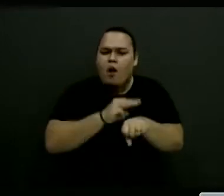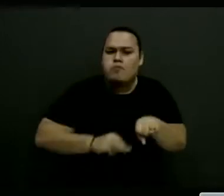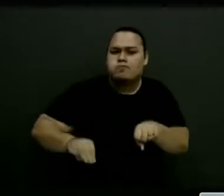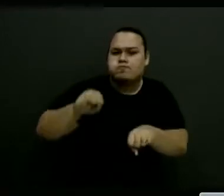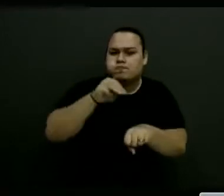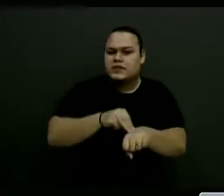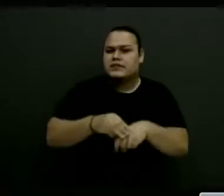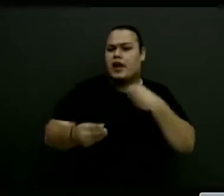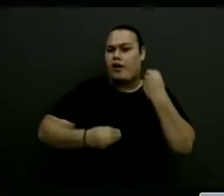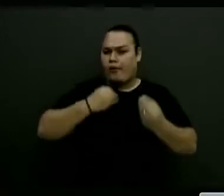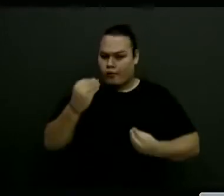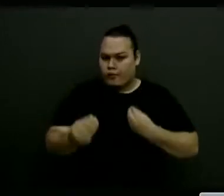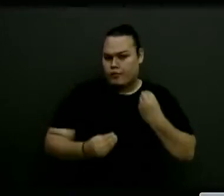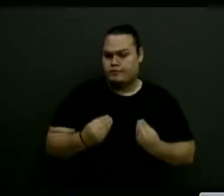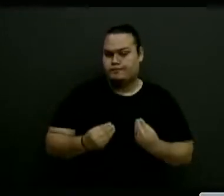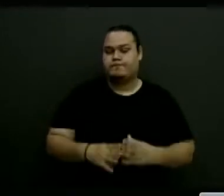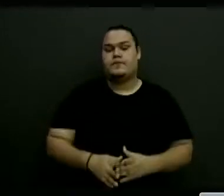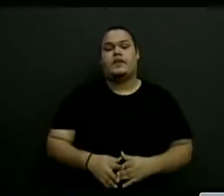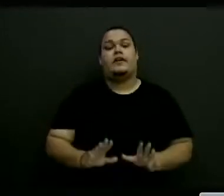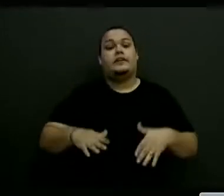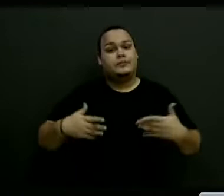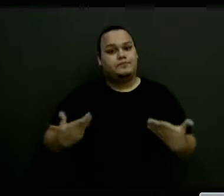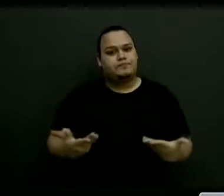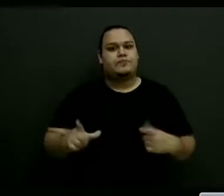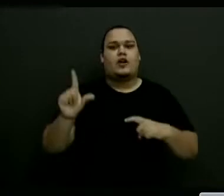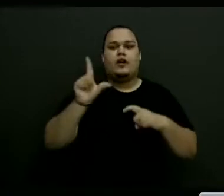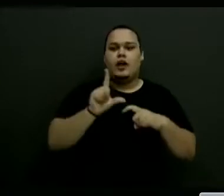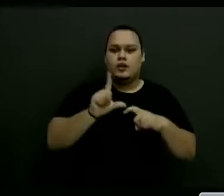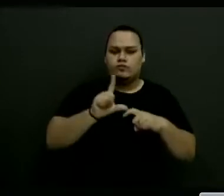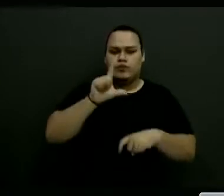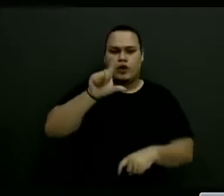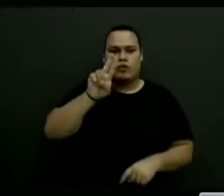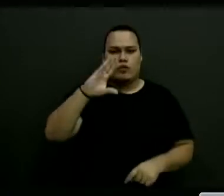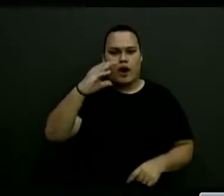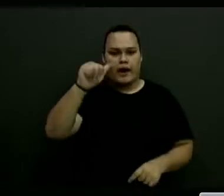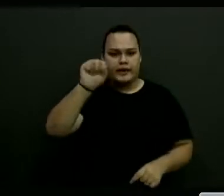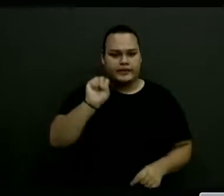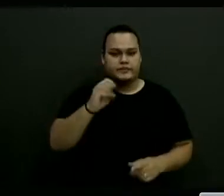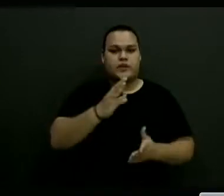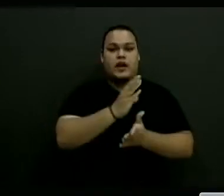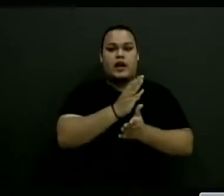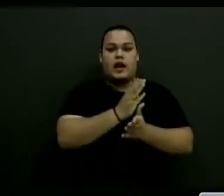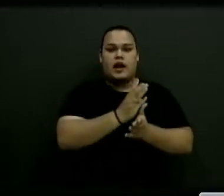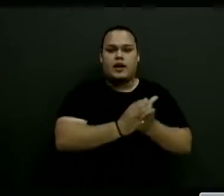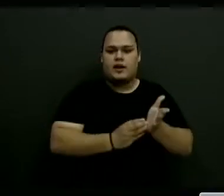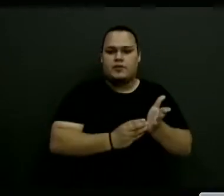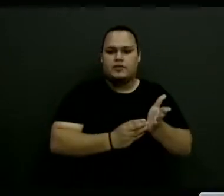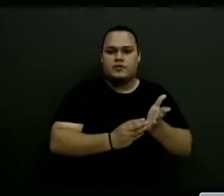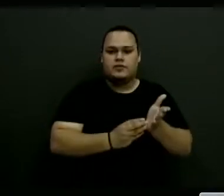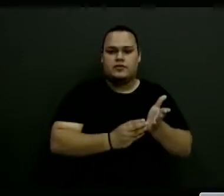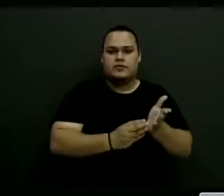O livro de Lucas, capítulo 5, do verso 15 e 16,